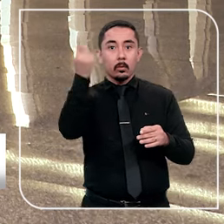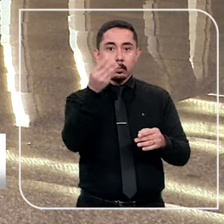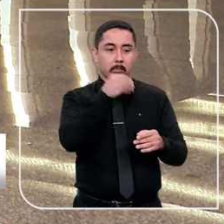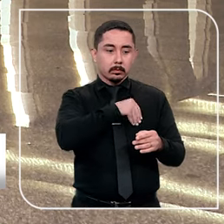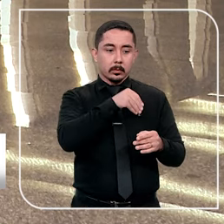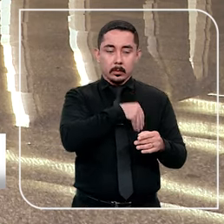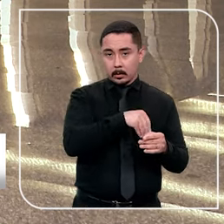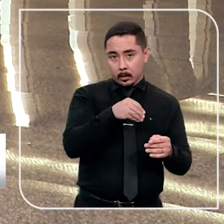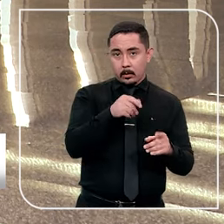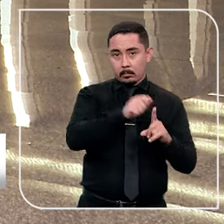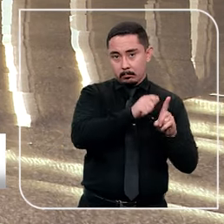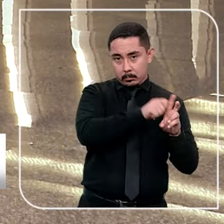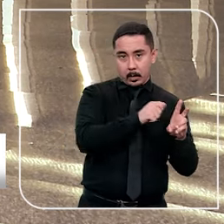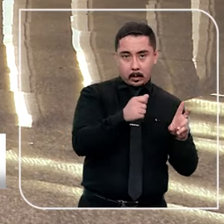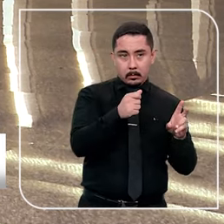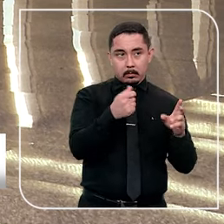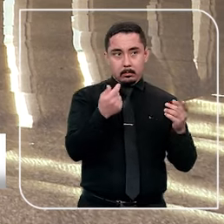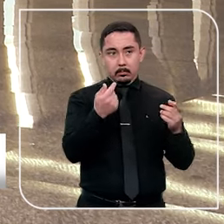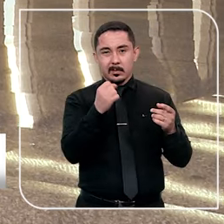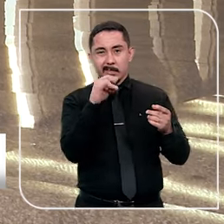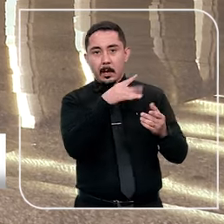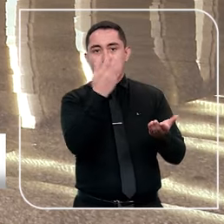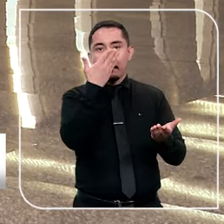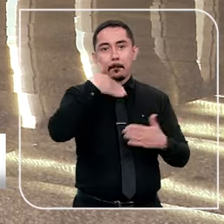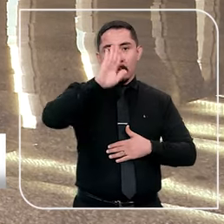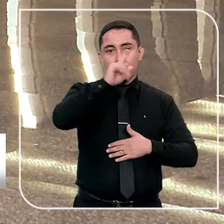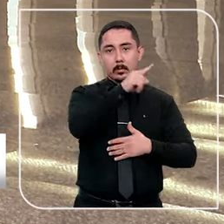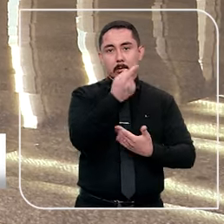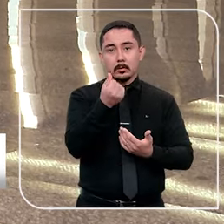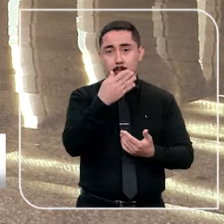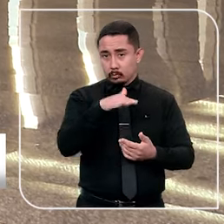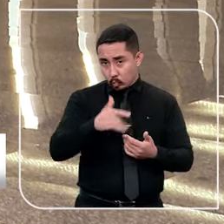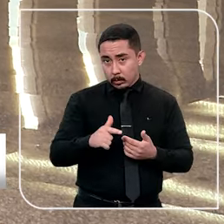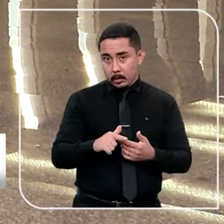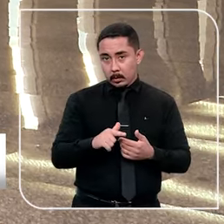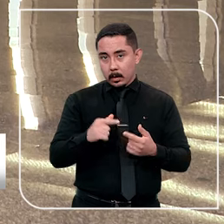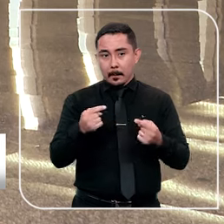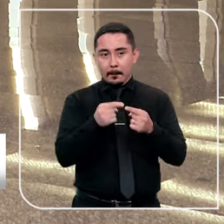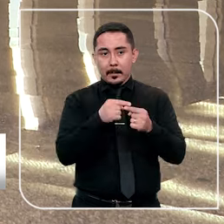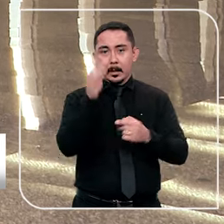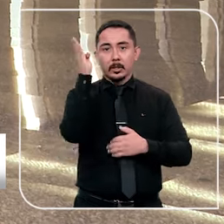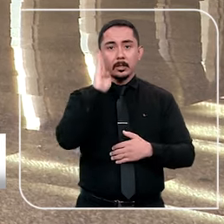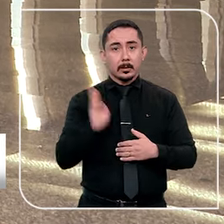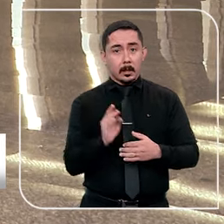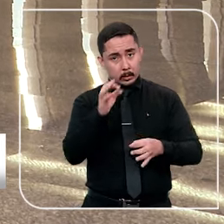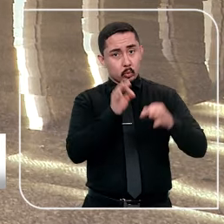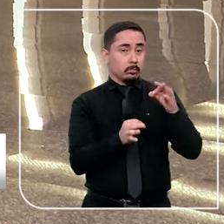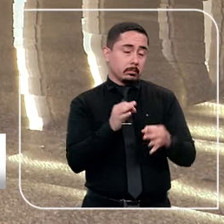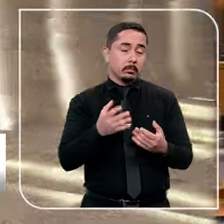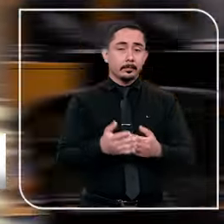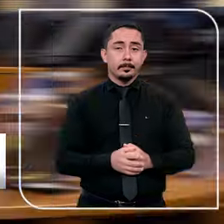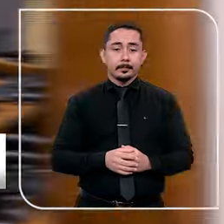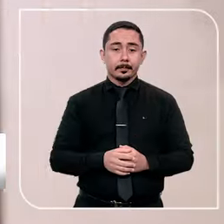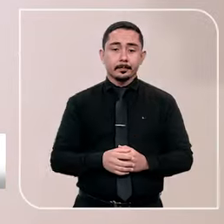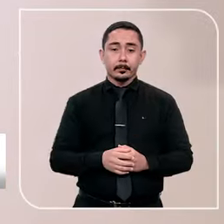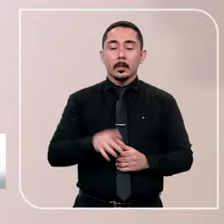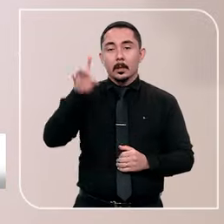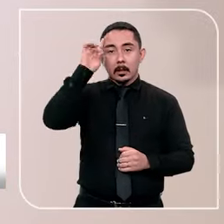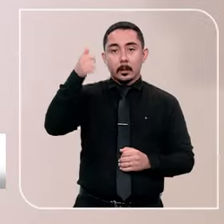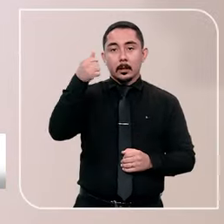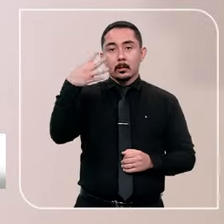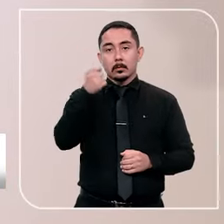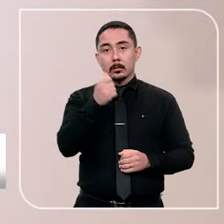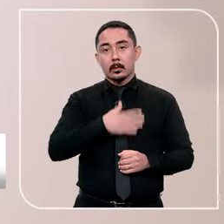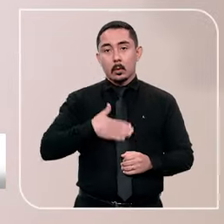renda mensal na avaliação de hipossuficiência quando se Aprecia o pedido de gratuidade de justiça e no dia